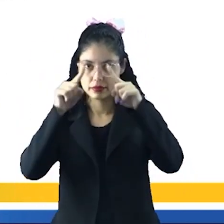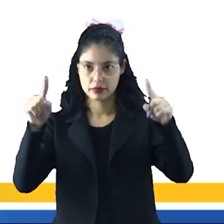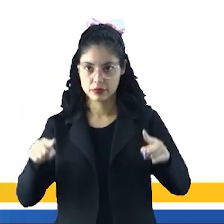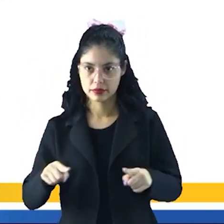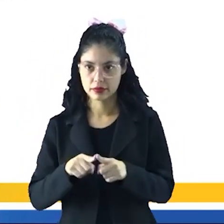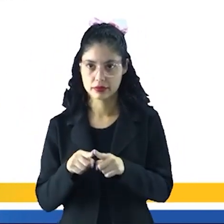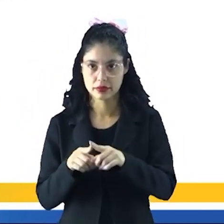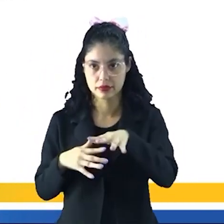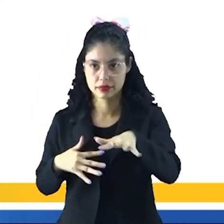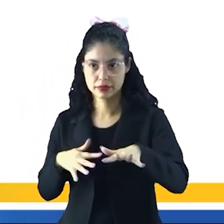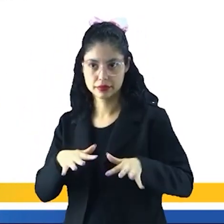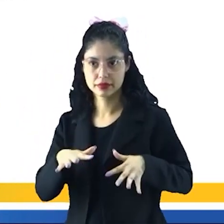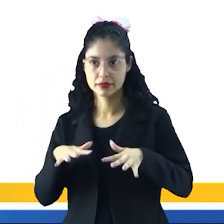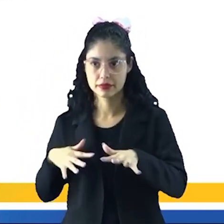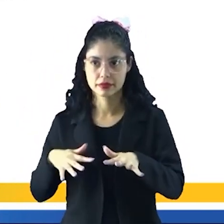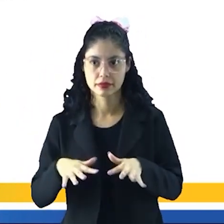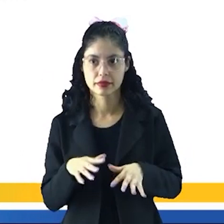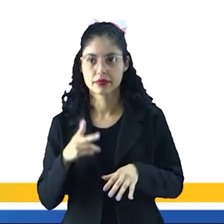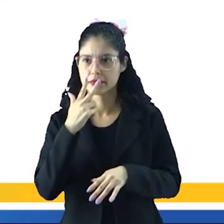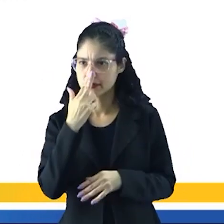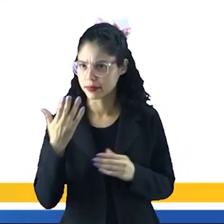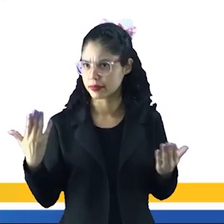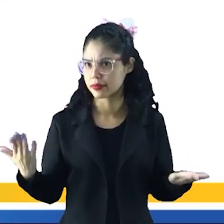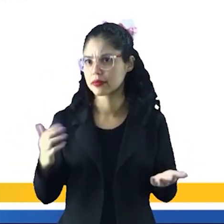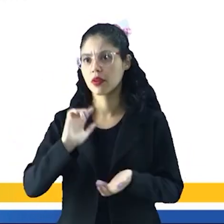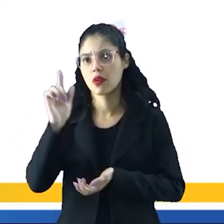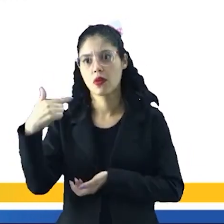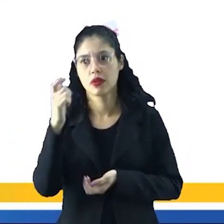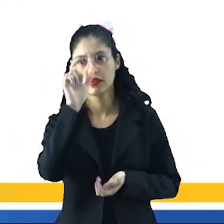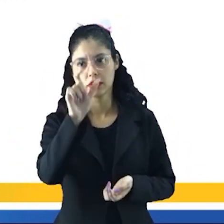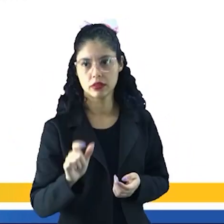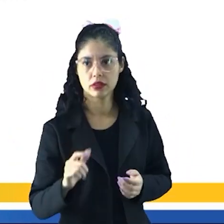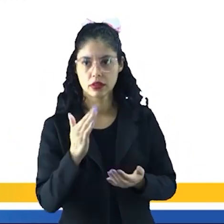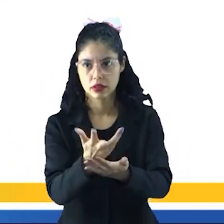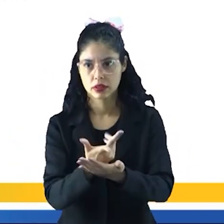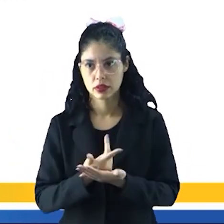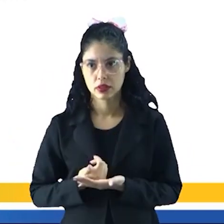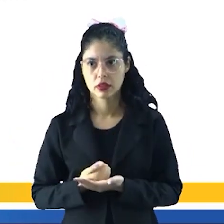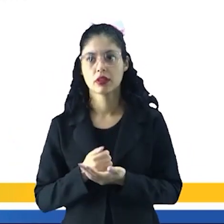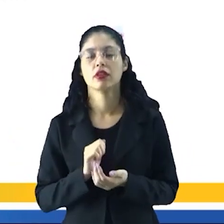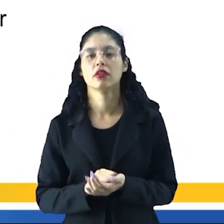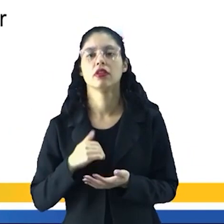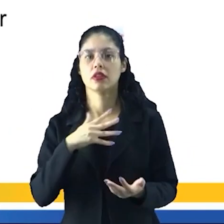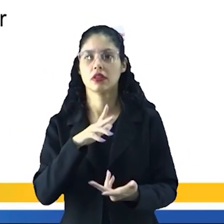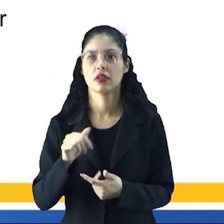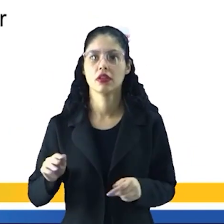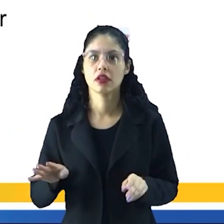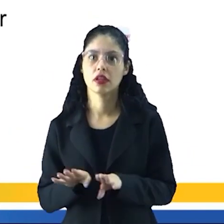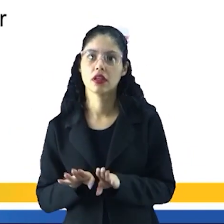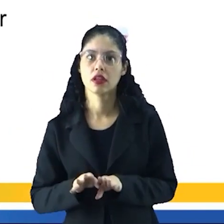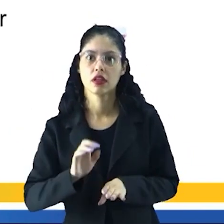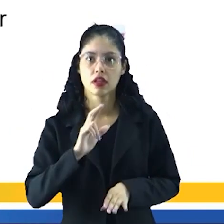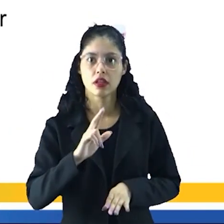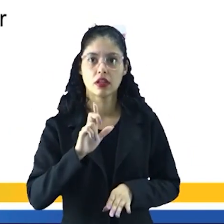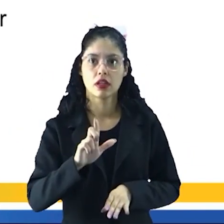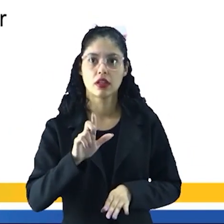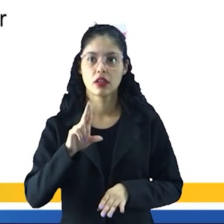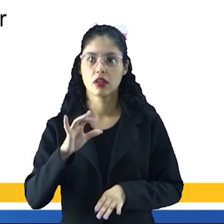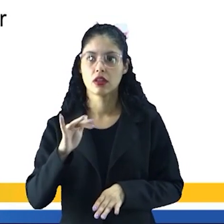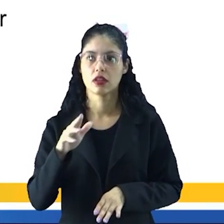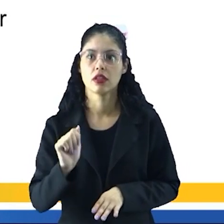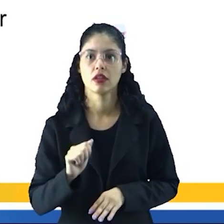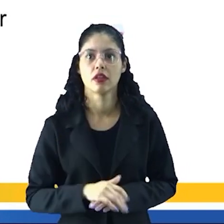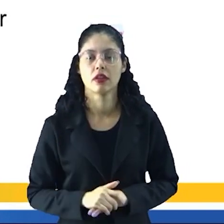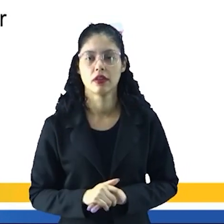um certo movimento. Então, outro artista brasileiro que faz sucesso no mundo também. Mais uma